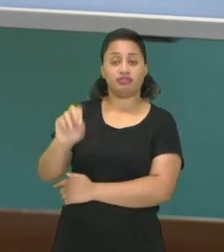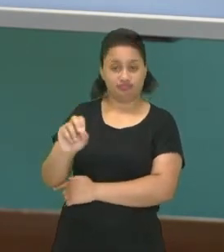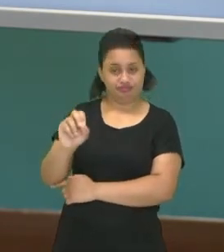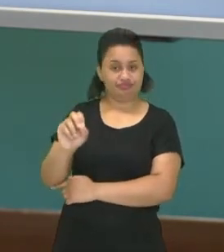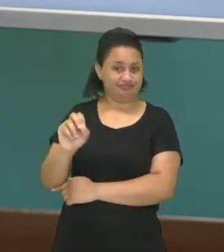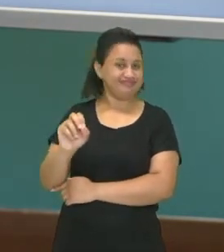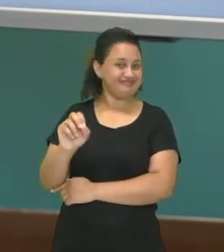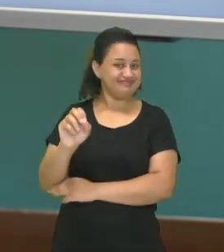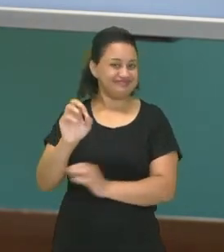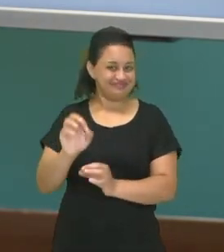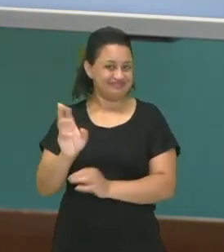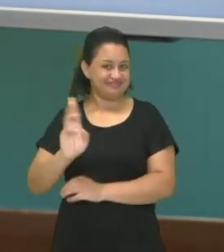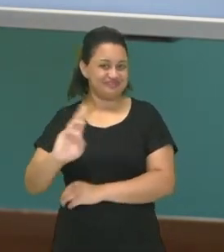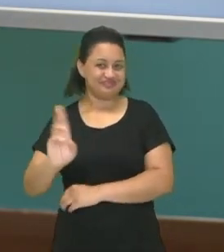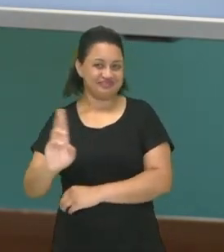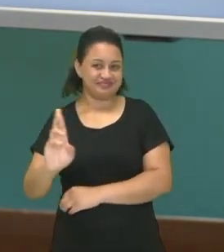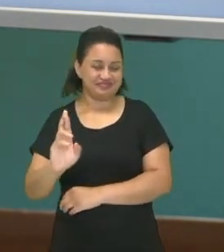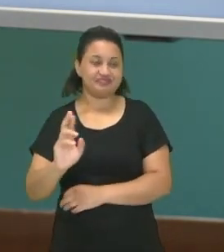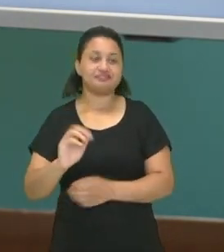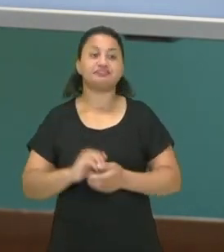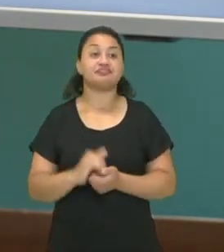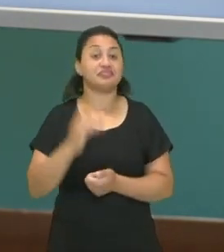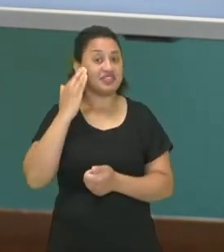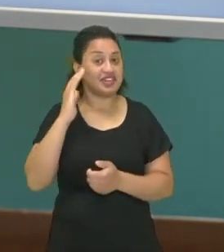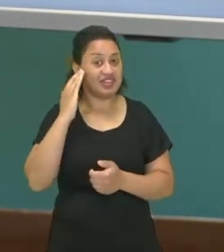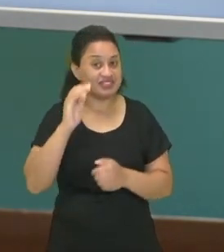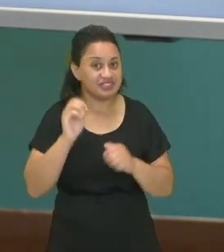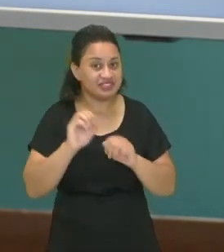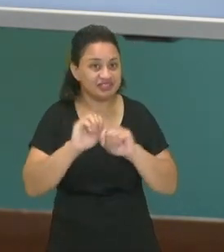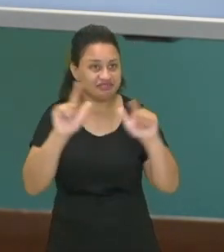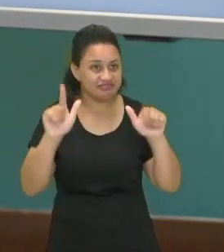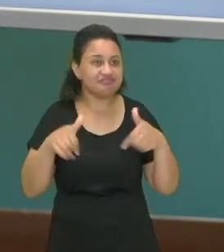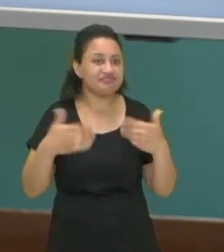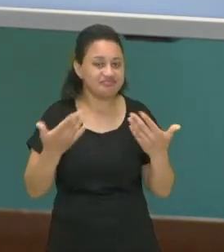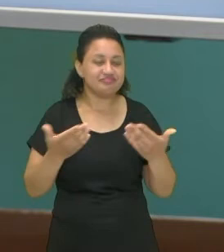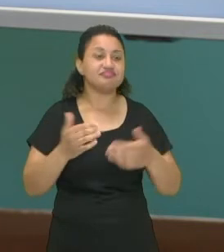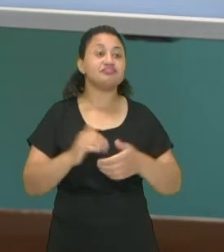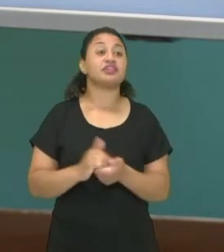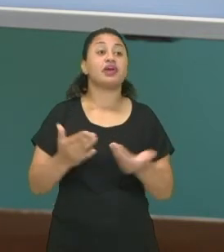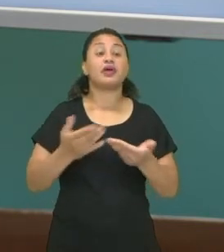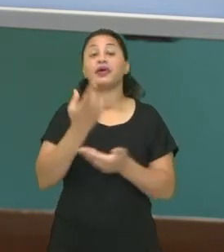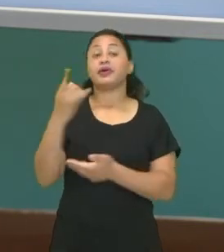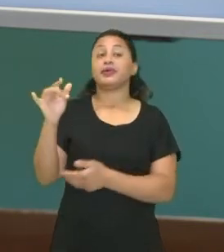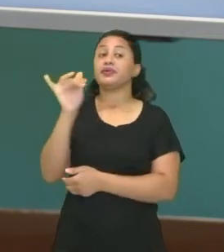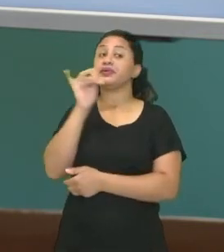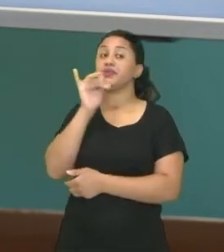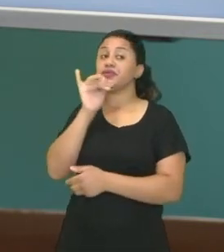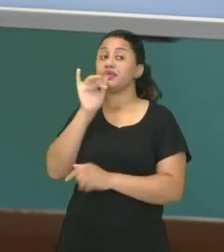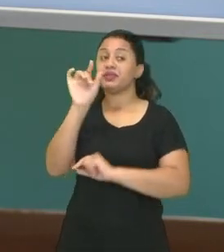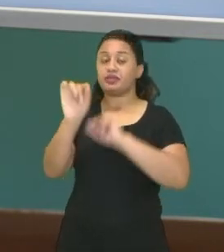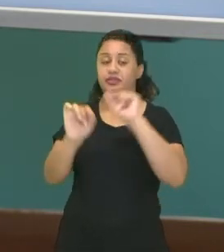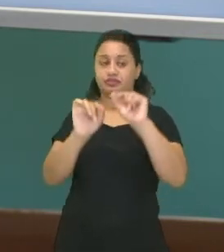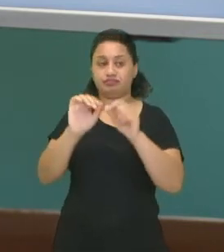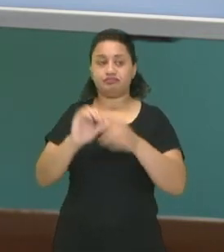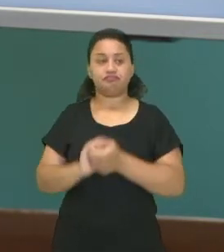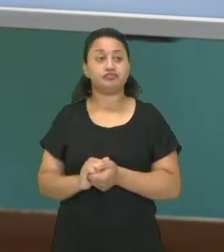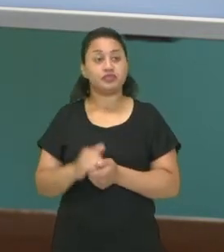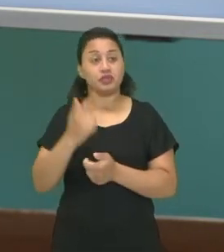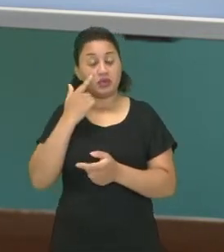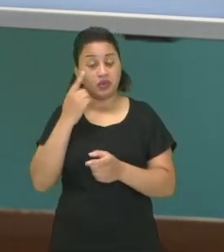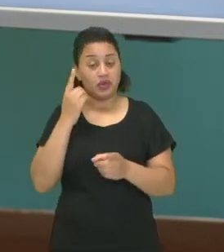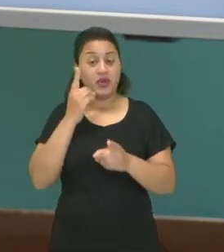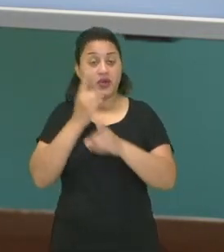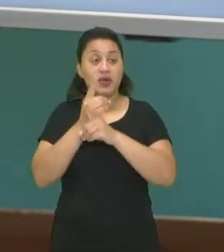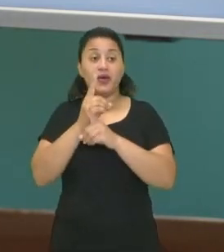R$ 12,50, né? Tá bom? Beleza? Ah, então tá joia. Olha lá, outro exemplo aqui. Vamos encontrar o resultado